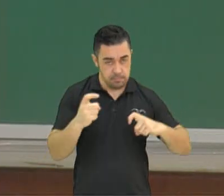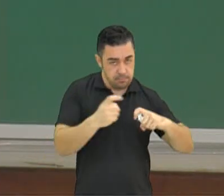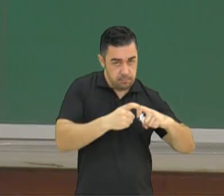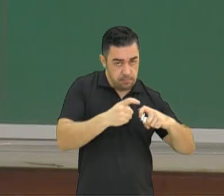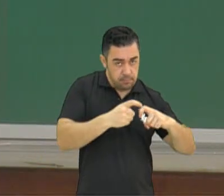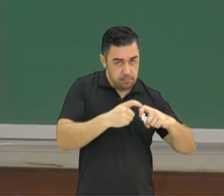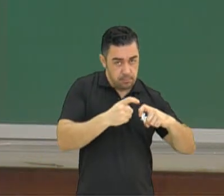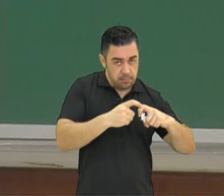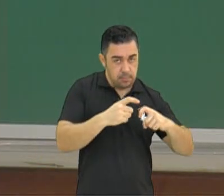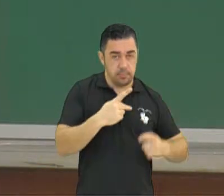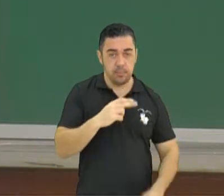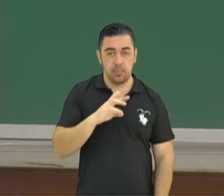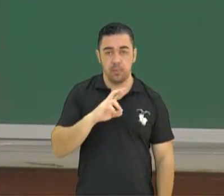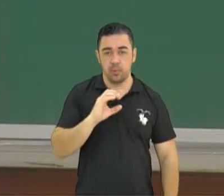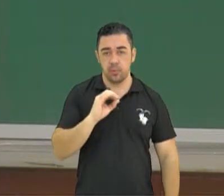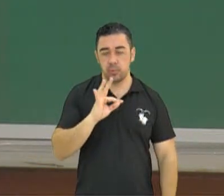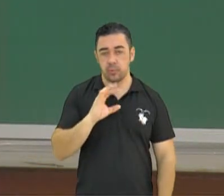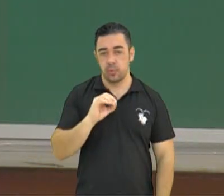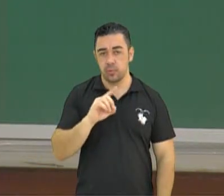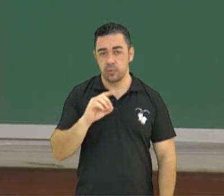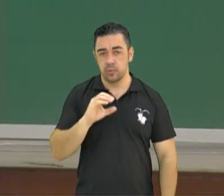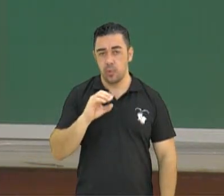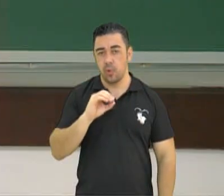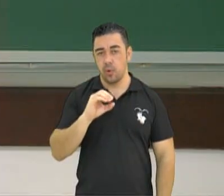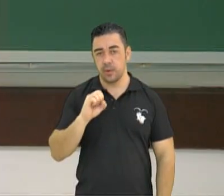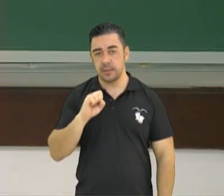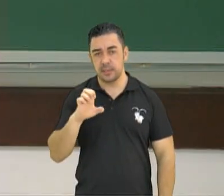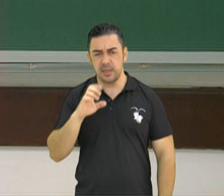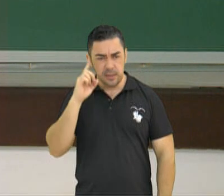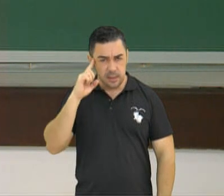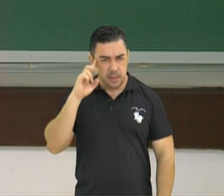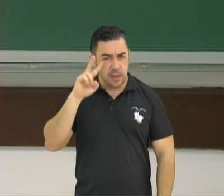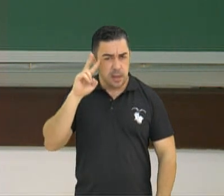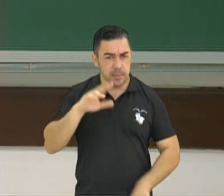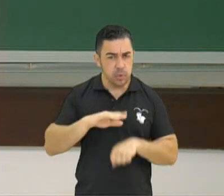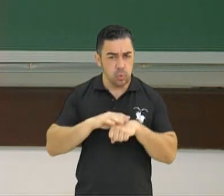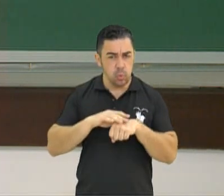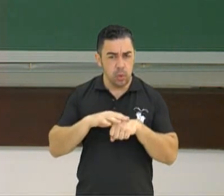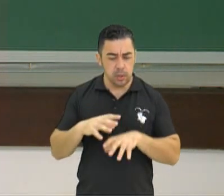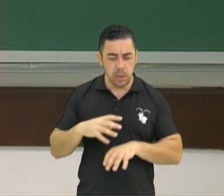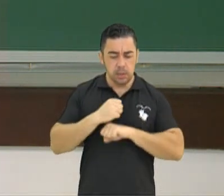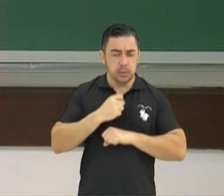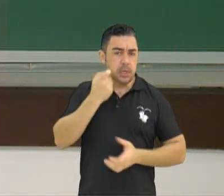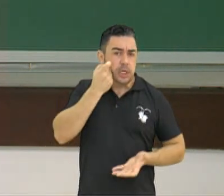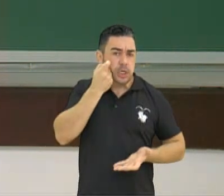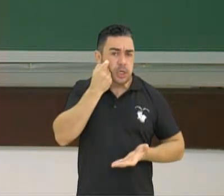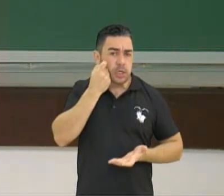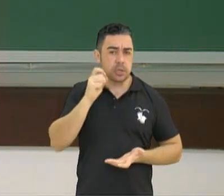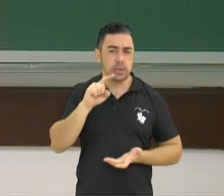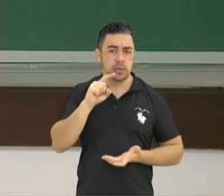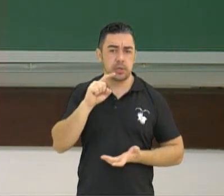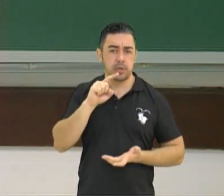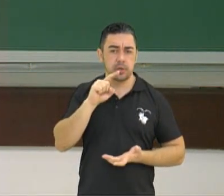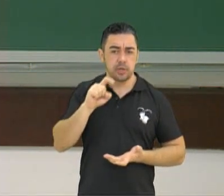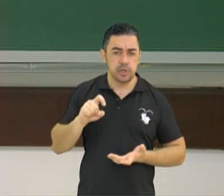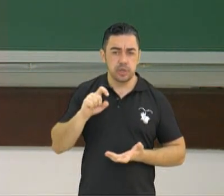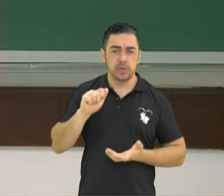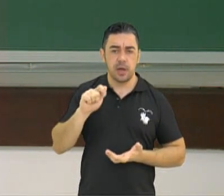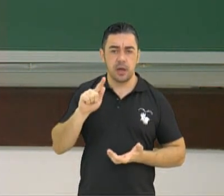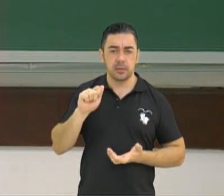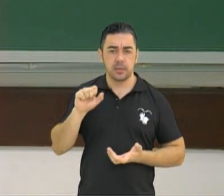as protozooses, vocês falaram bastante da doença de Chagas, por exemplo. Lembra a doença do barbeiro? Então, o barbeiro,